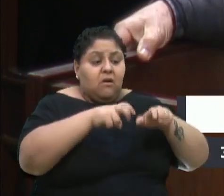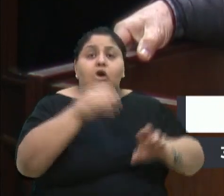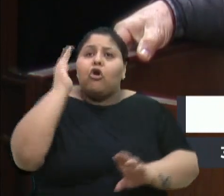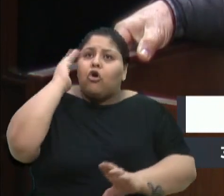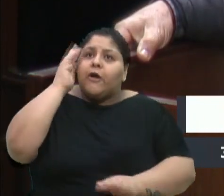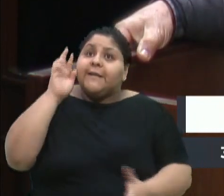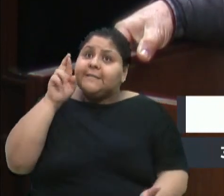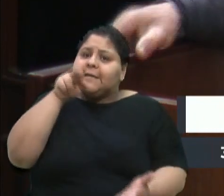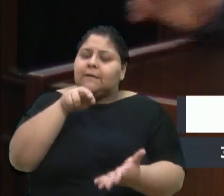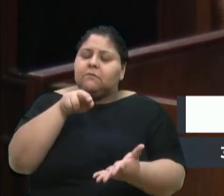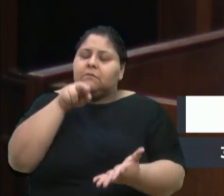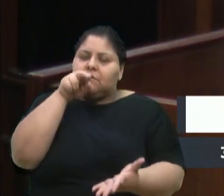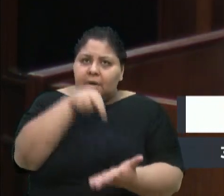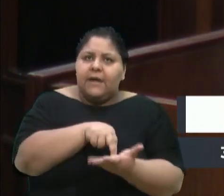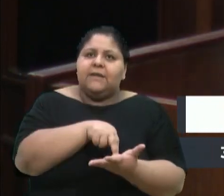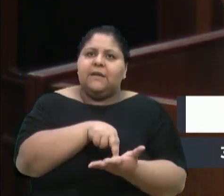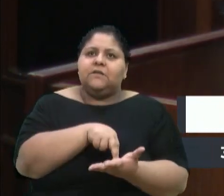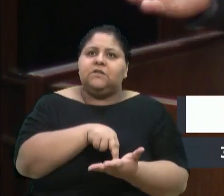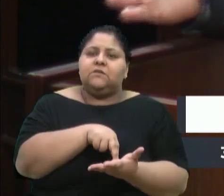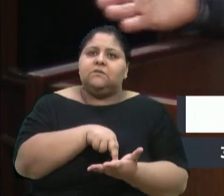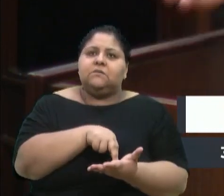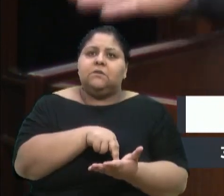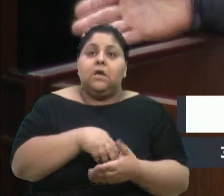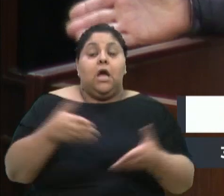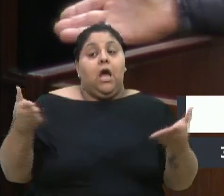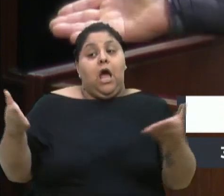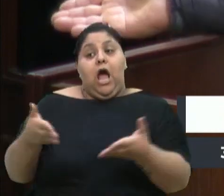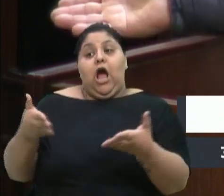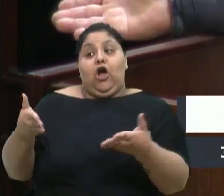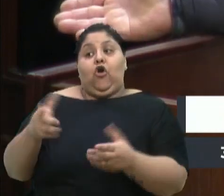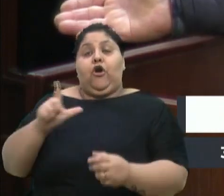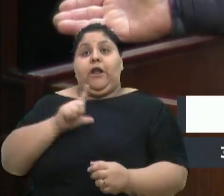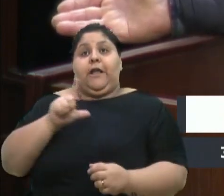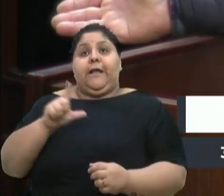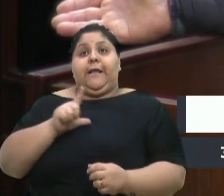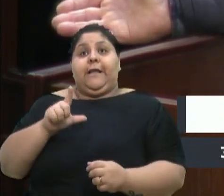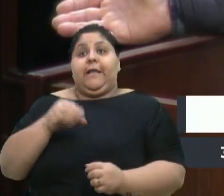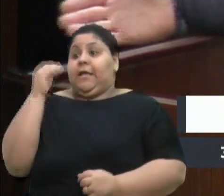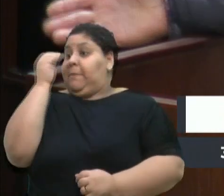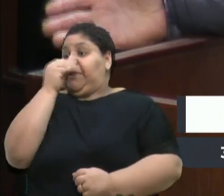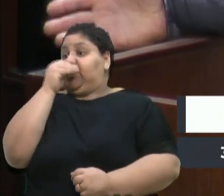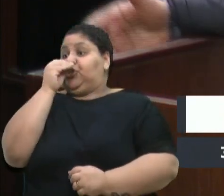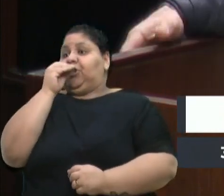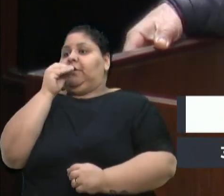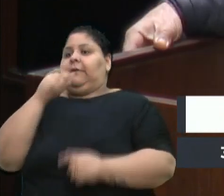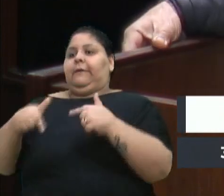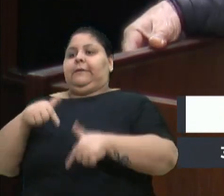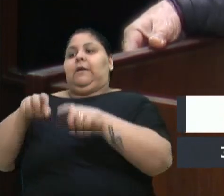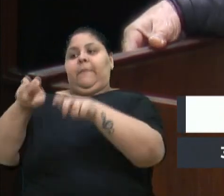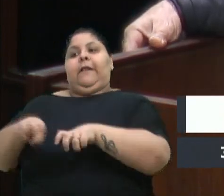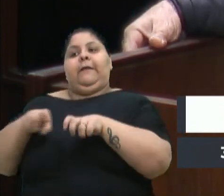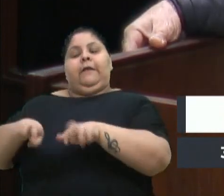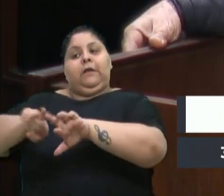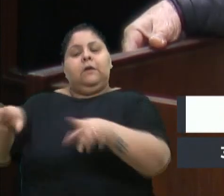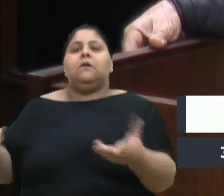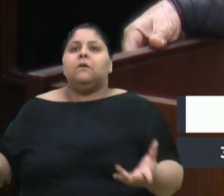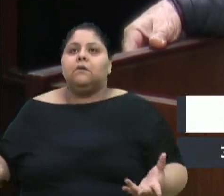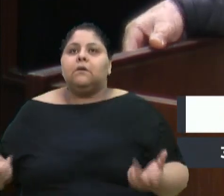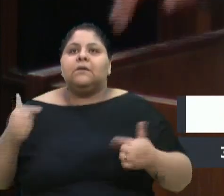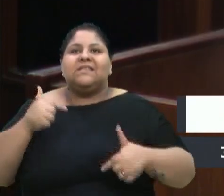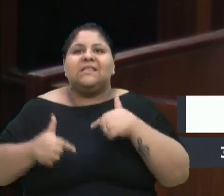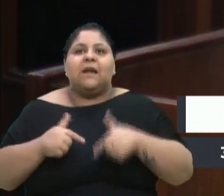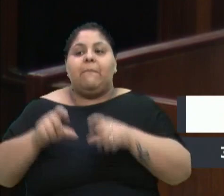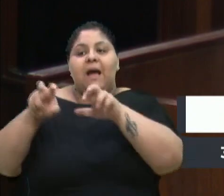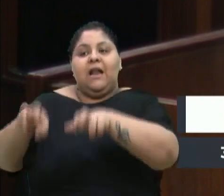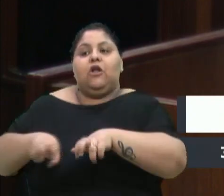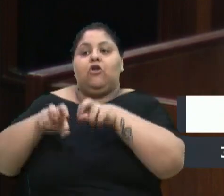realidade. Agora, quem quer dar uma da agricultura é diferente. Seja agricultor por um dia.